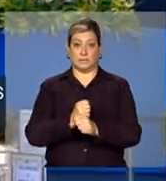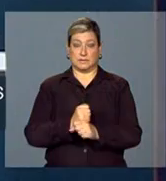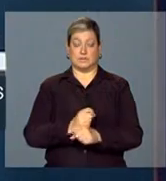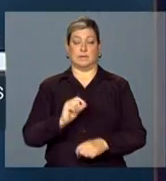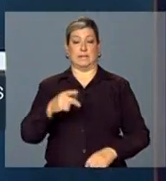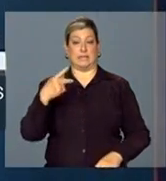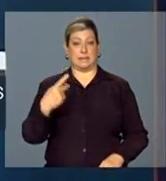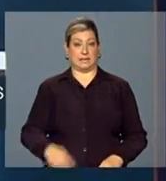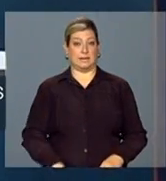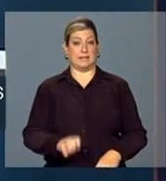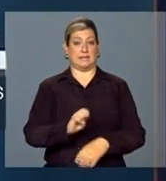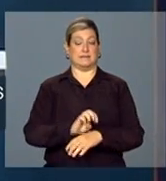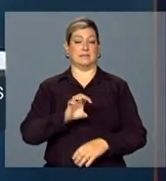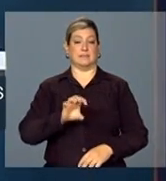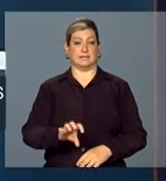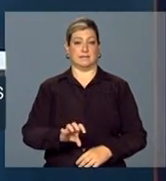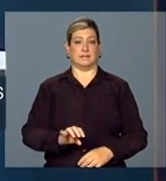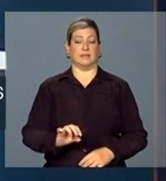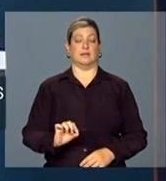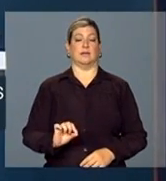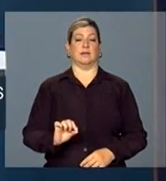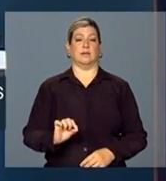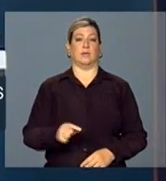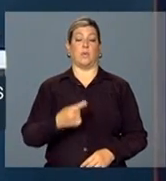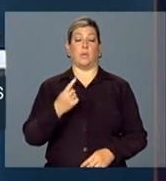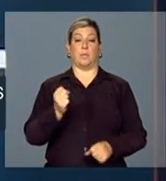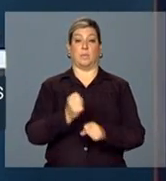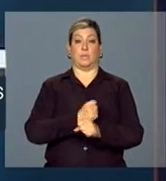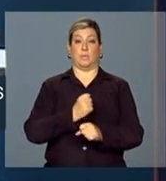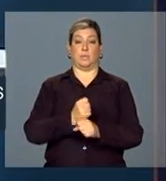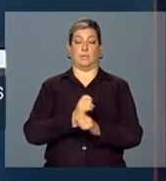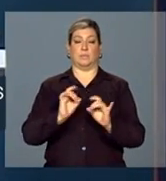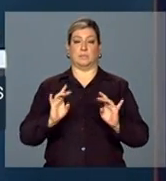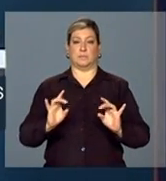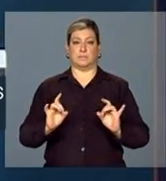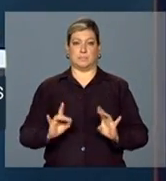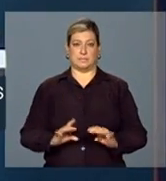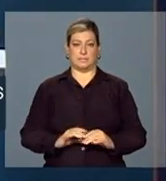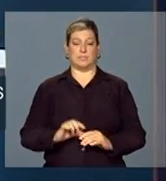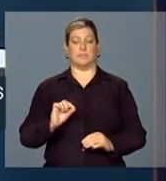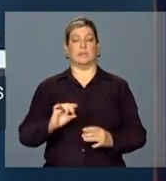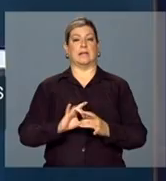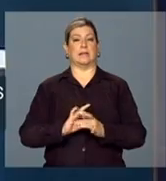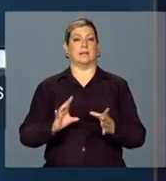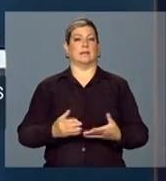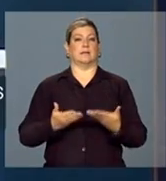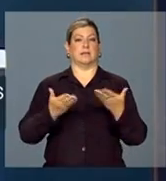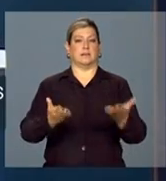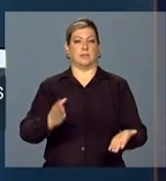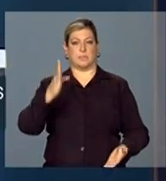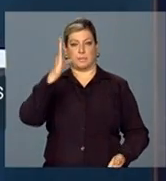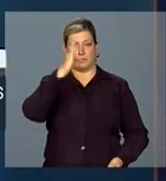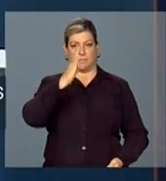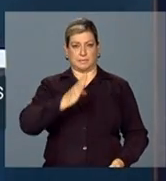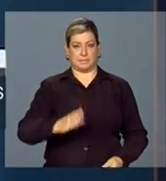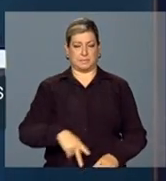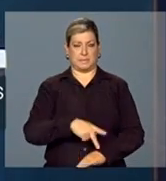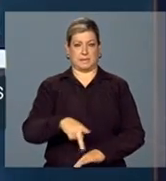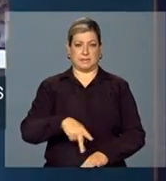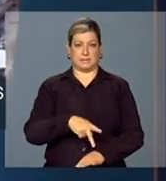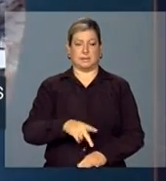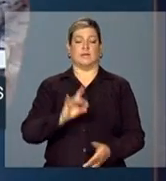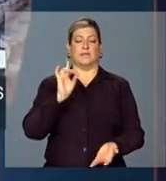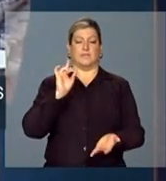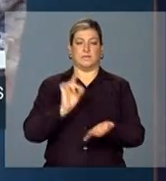nesse estado, uma infraestrutura que permita ao país, de fato,